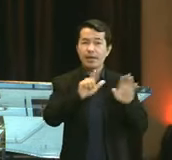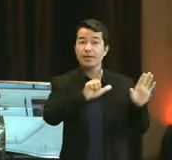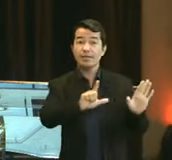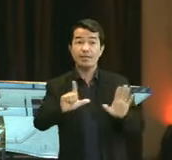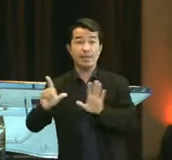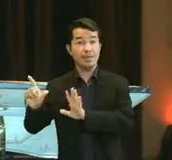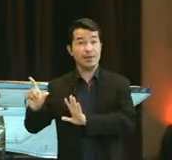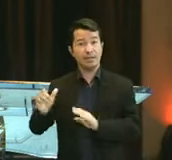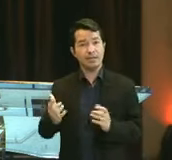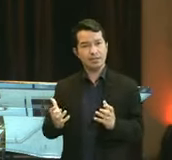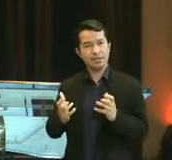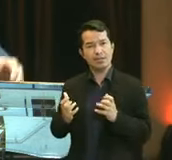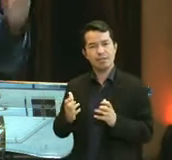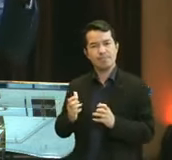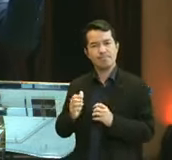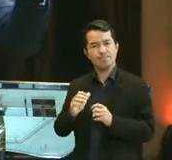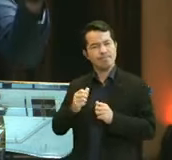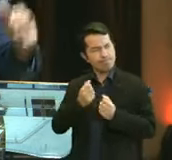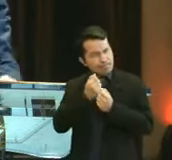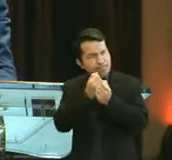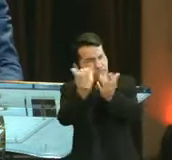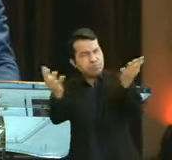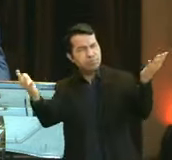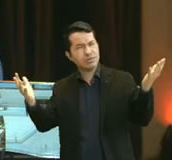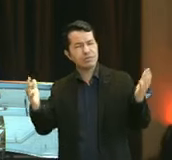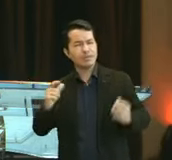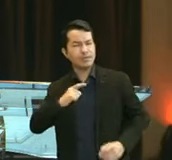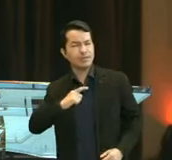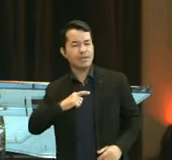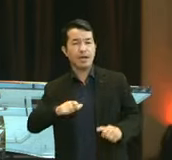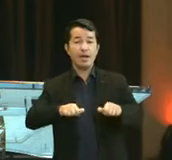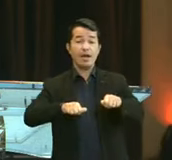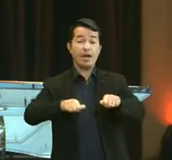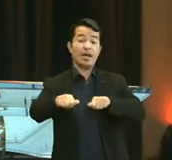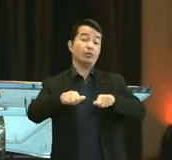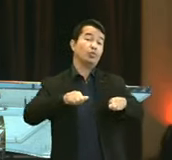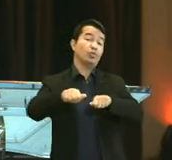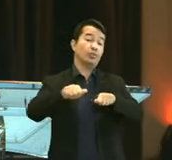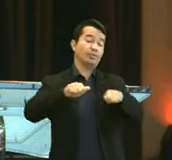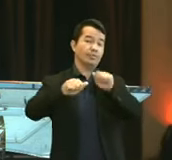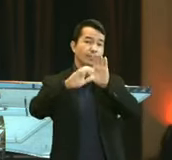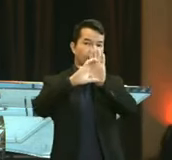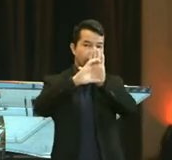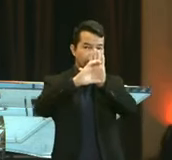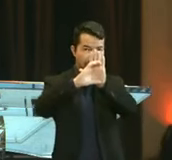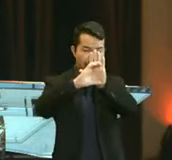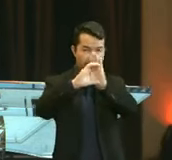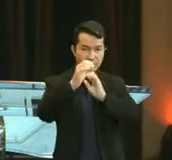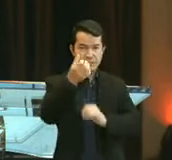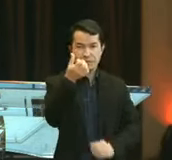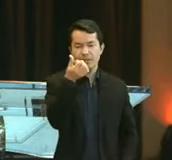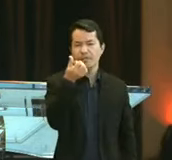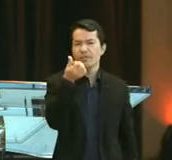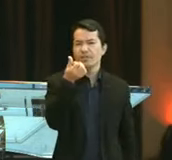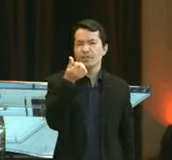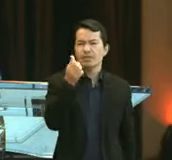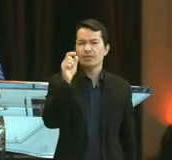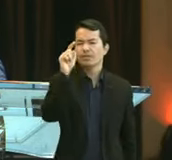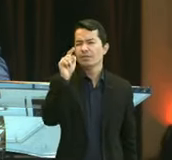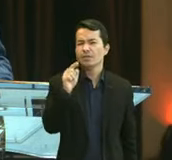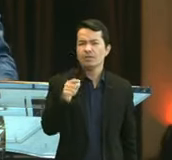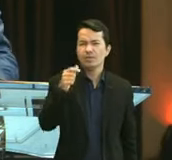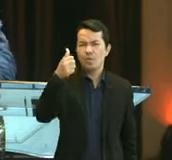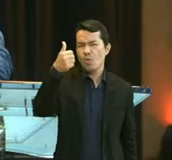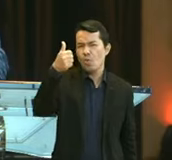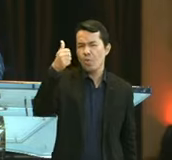e gostaria de compartilhar com vocês. Atos capítulo 6, versículo 1